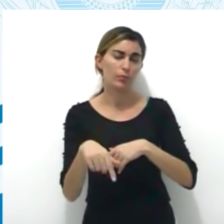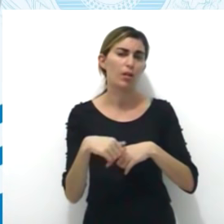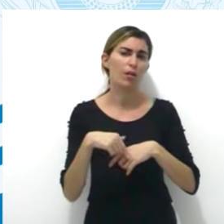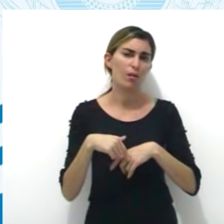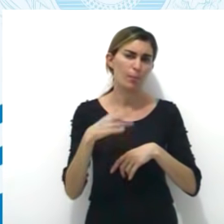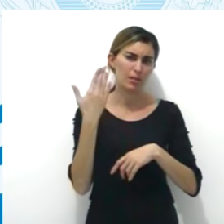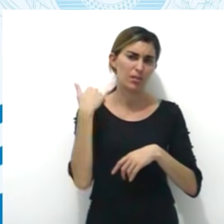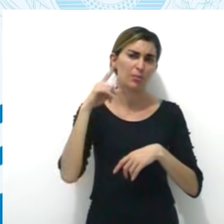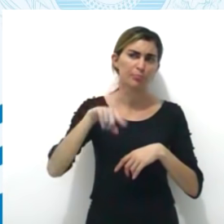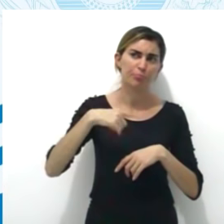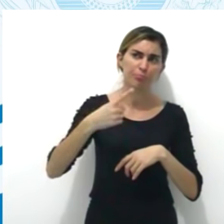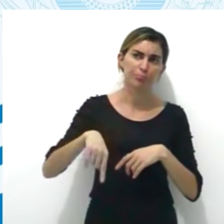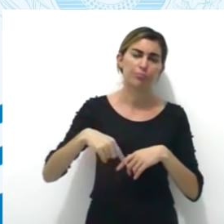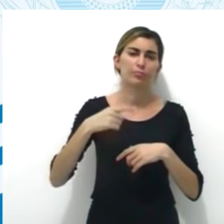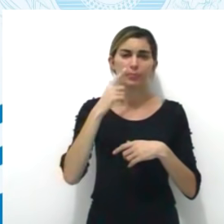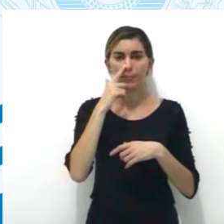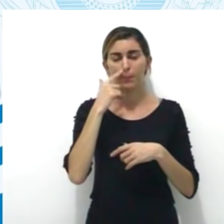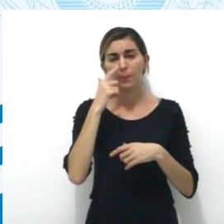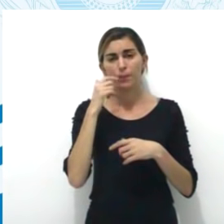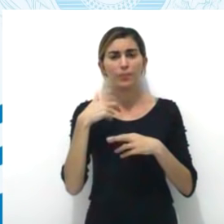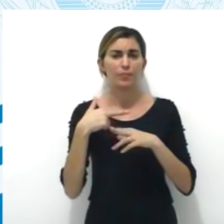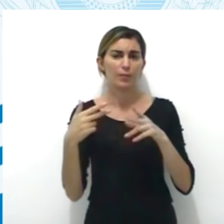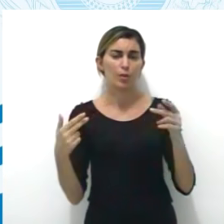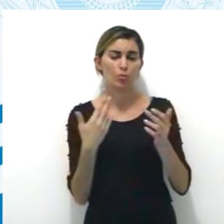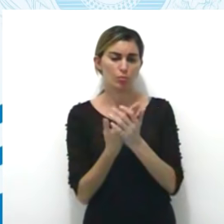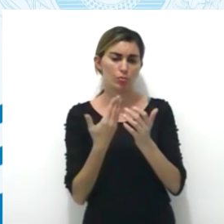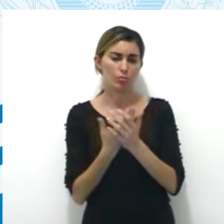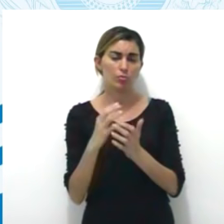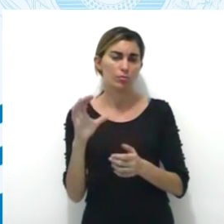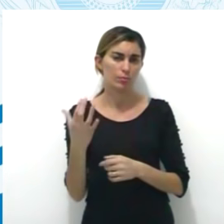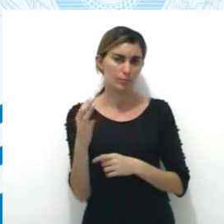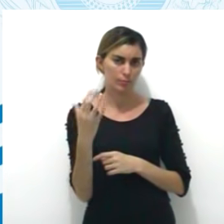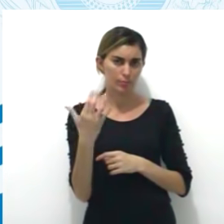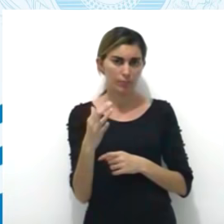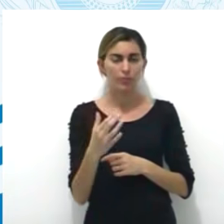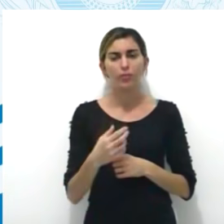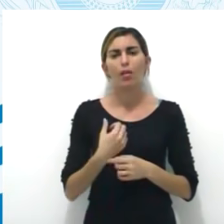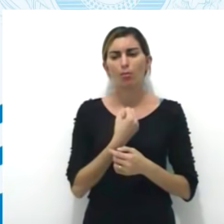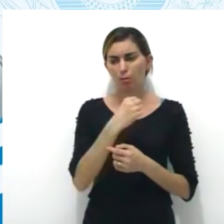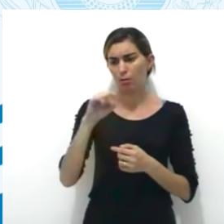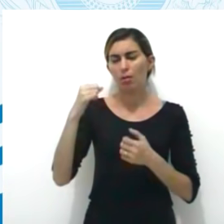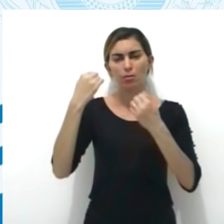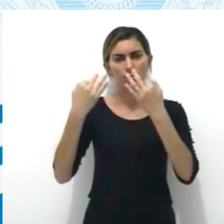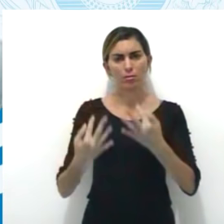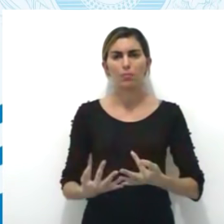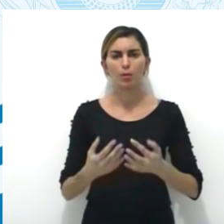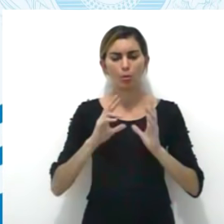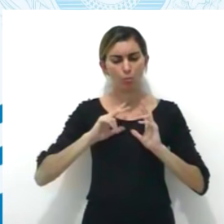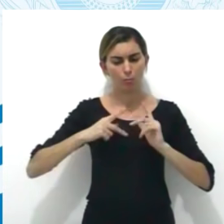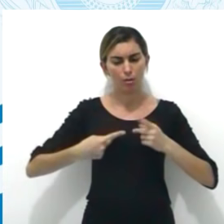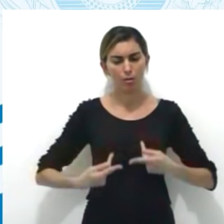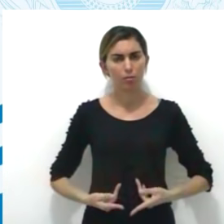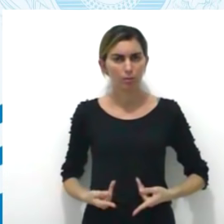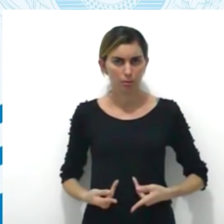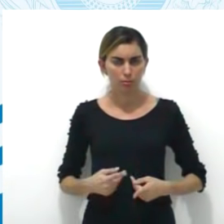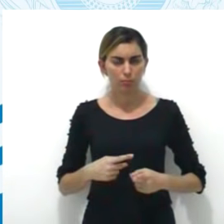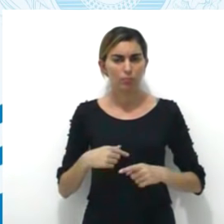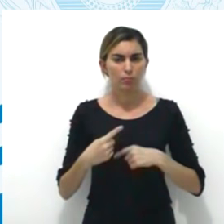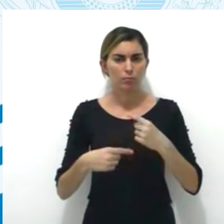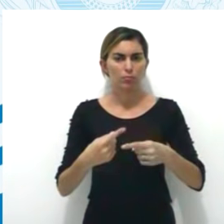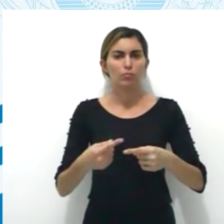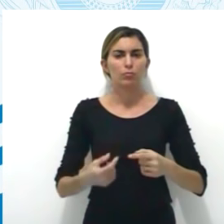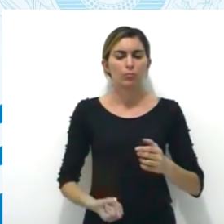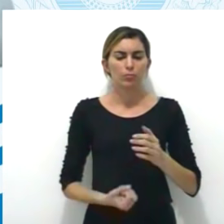totalmente combatido. Uma vez que os estudos científicos defenderam a teoria de que a